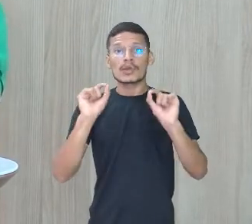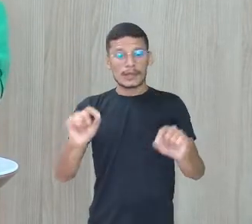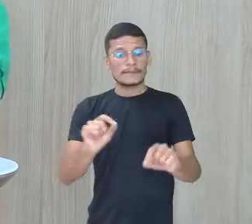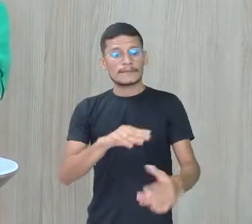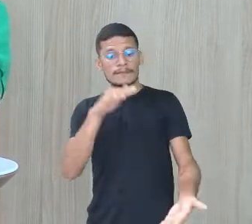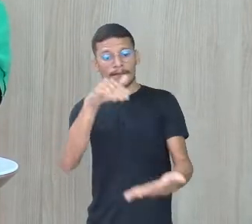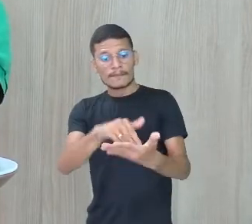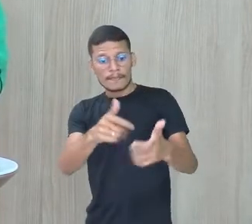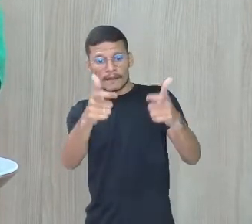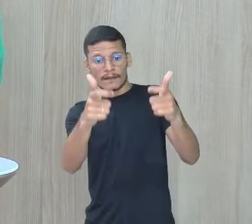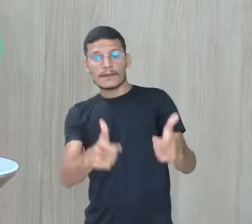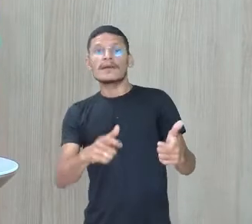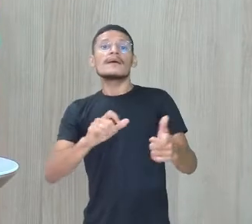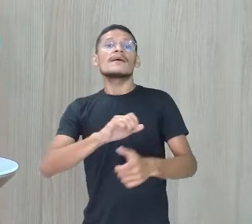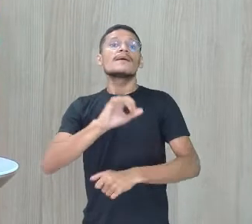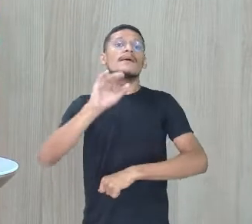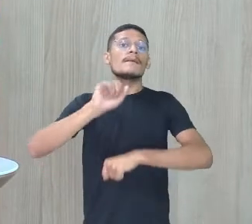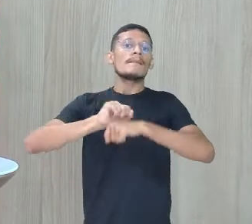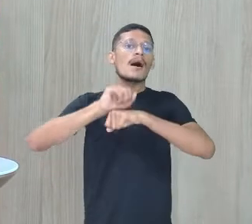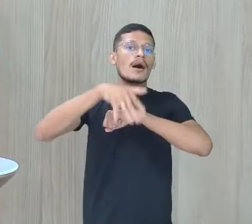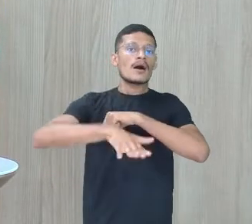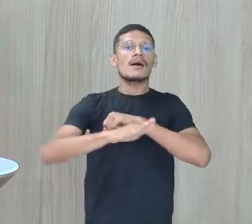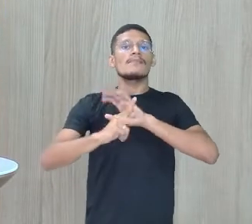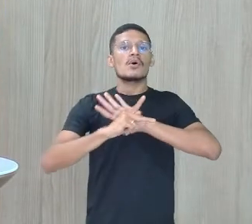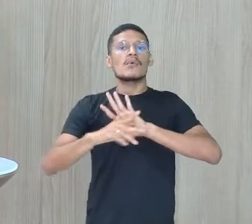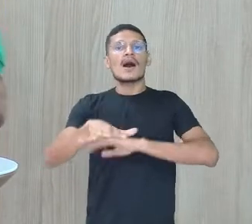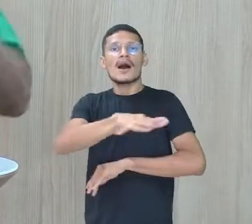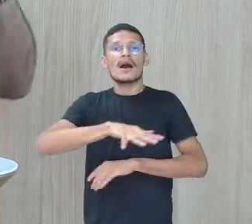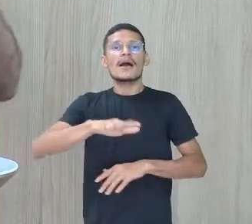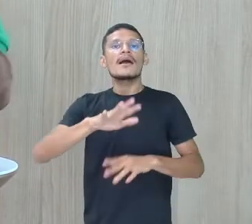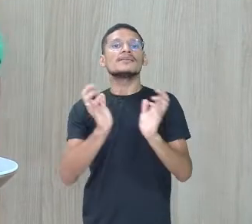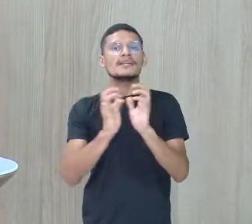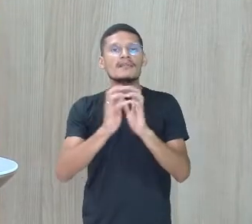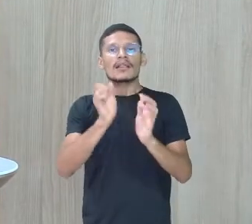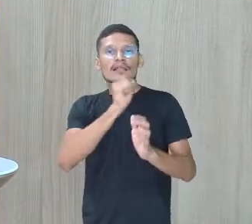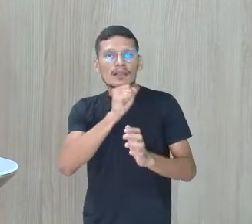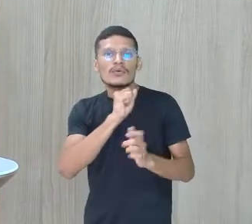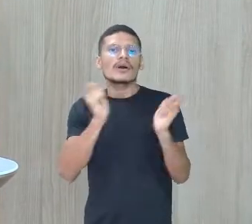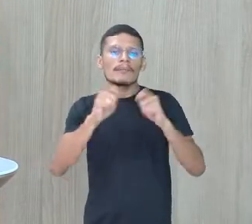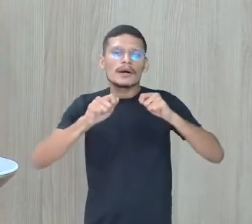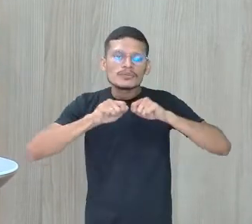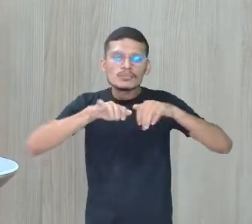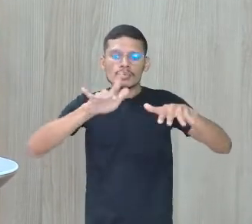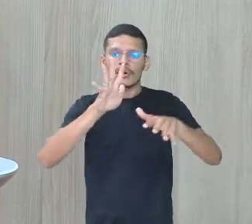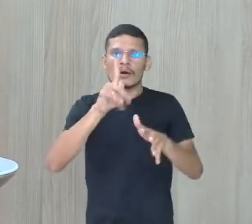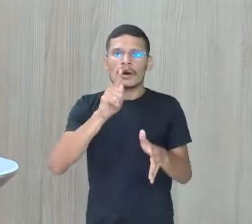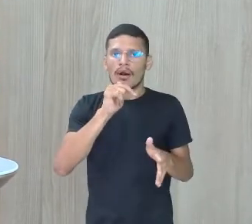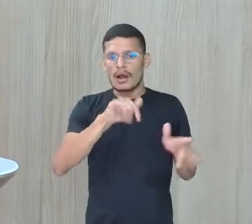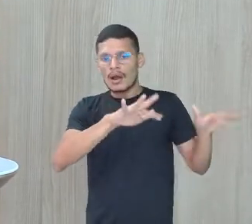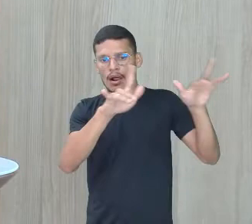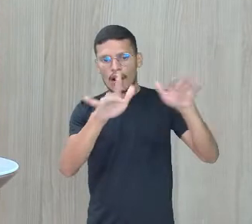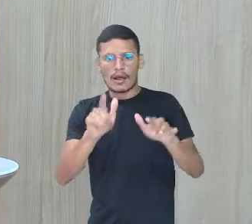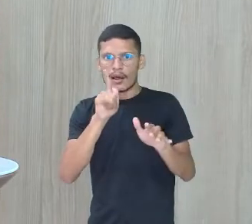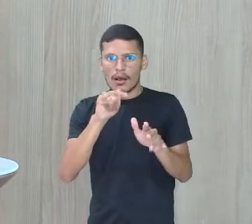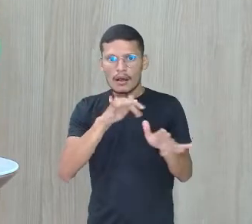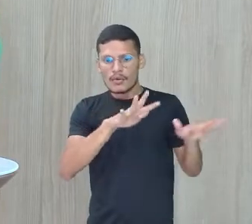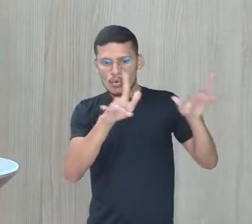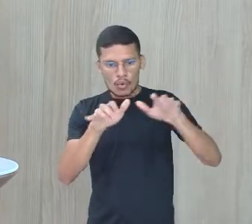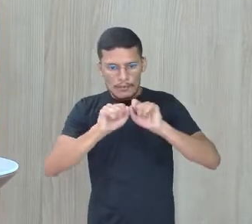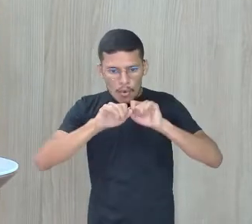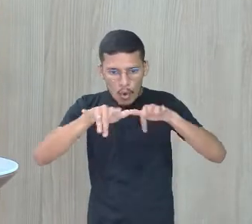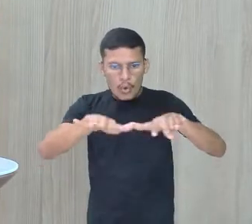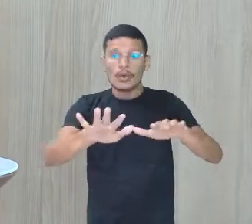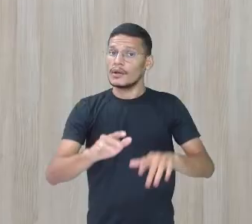no Marco Zero, ali naquela região do Recife Antigo, onde ele vai desaguar no mar, né? É isso aí. Então, um rio